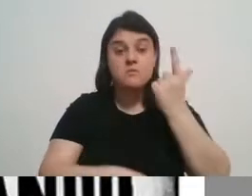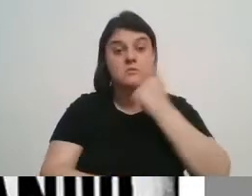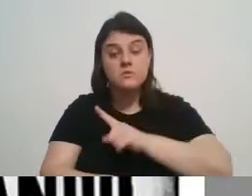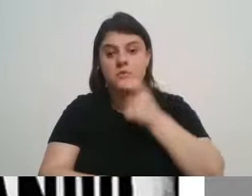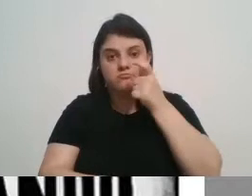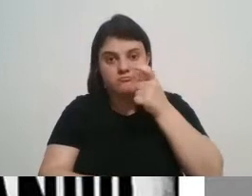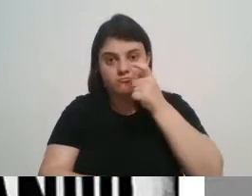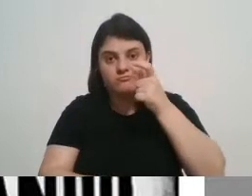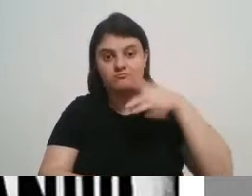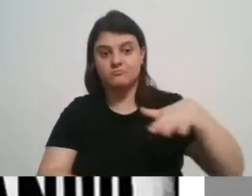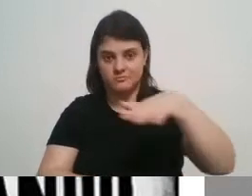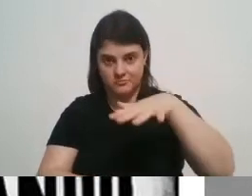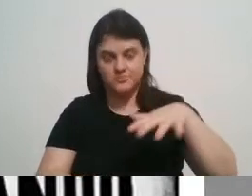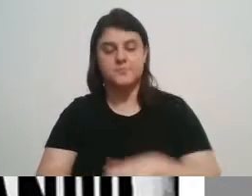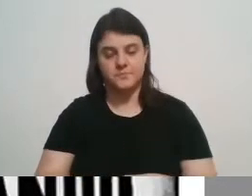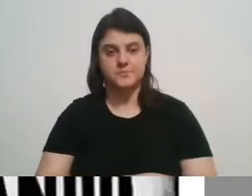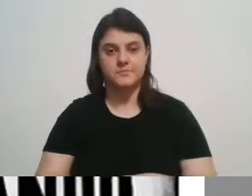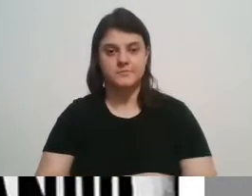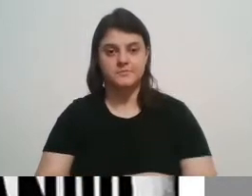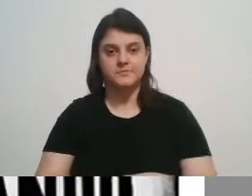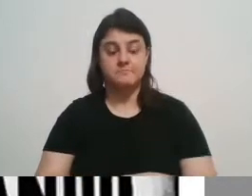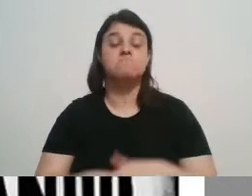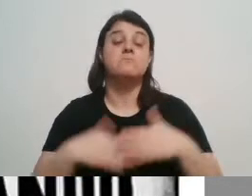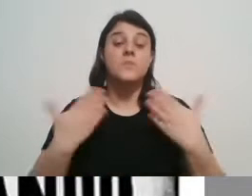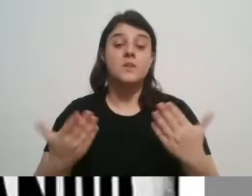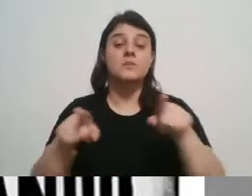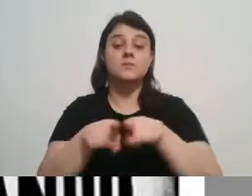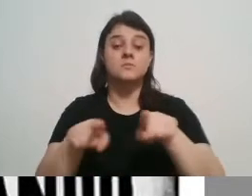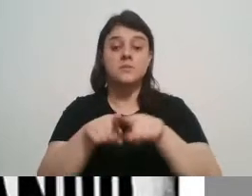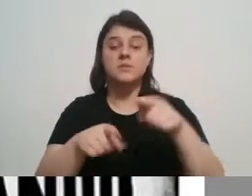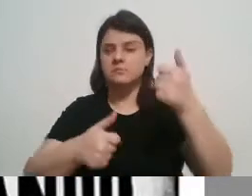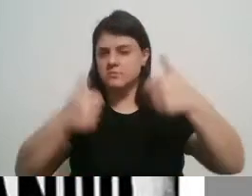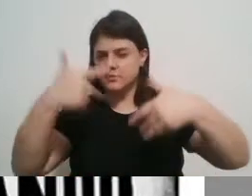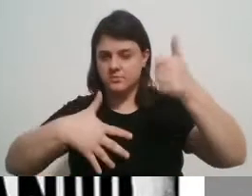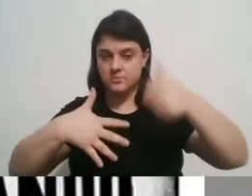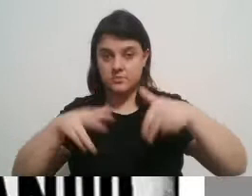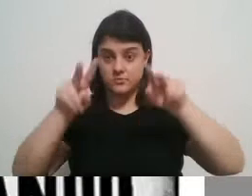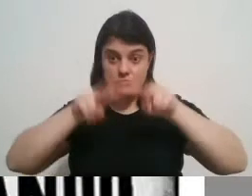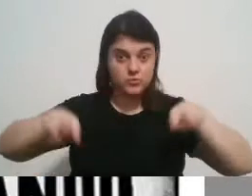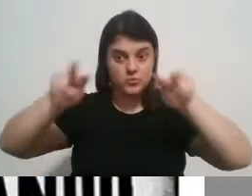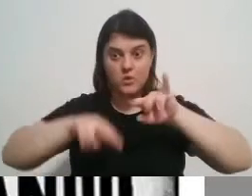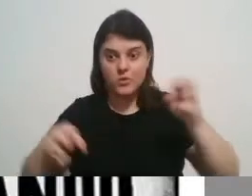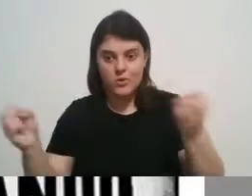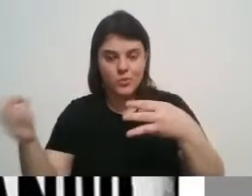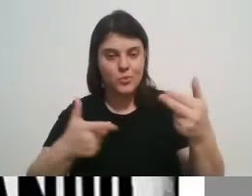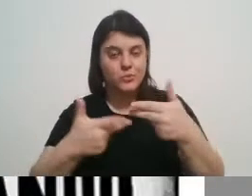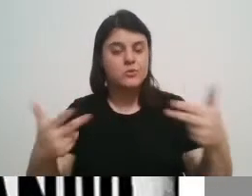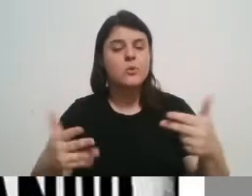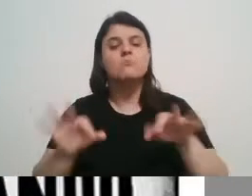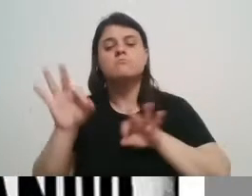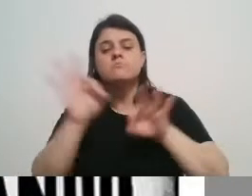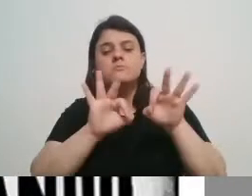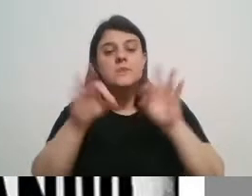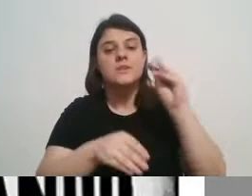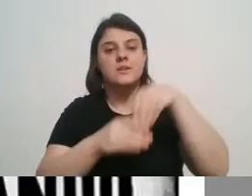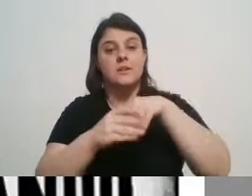inclusive em camadas populares. E esse discurso visual inovador, ele é construído dentro do jornal,